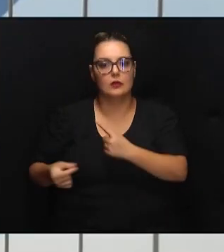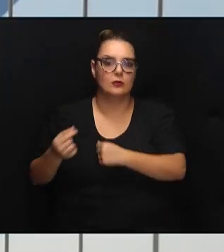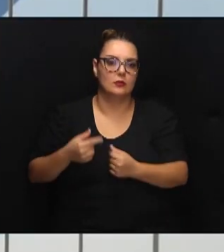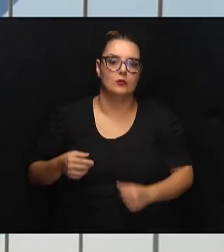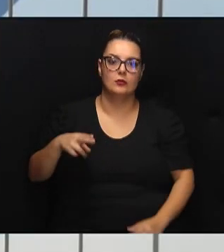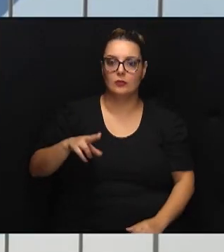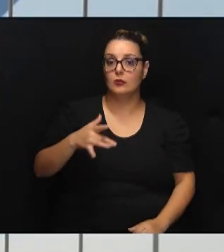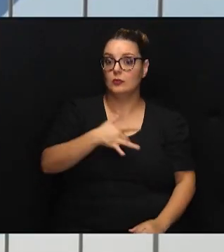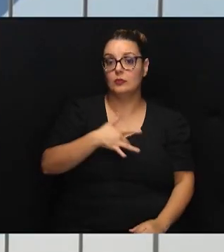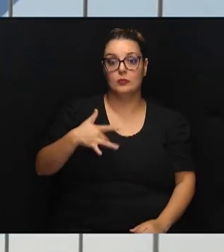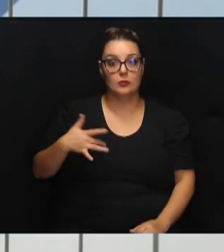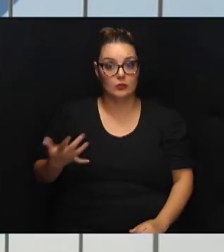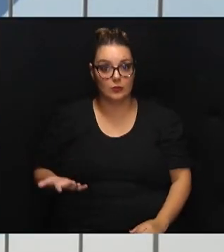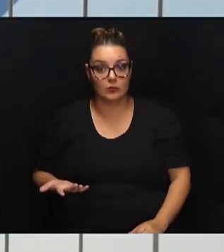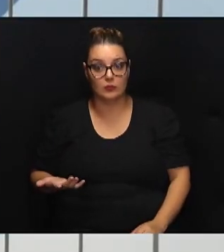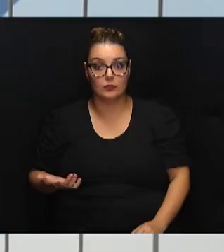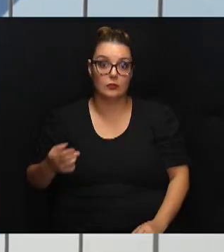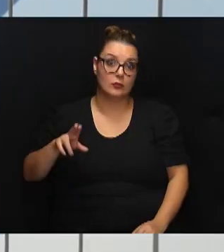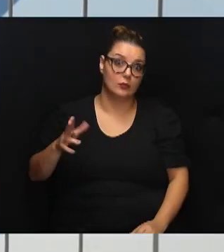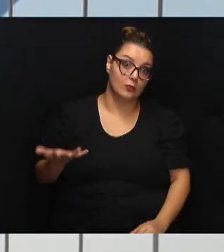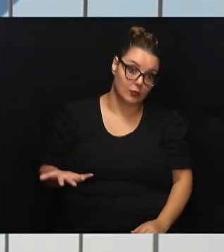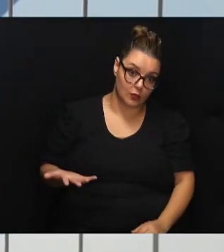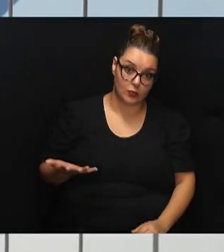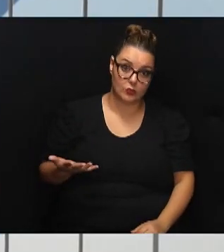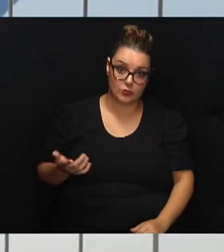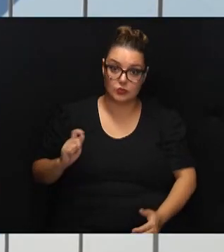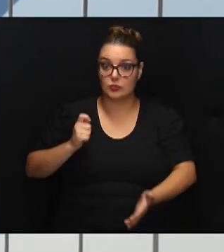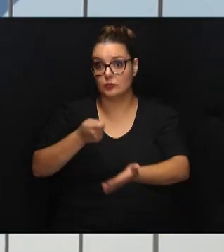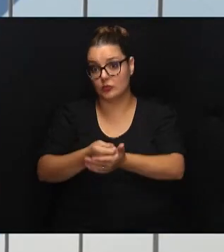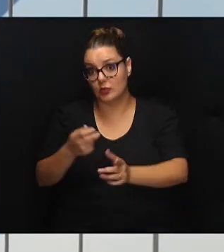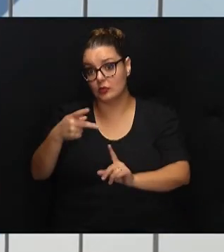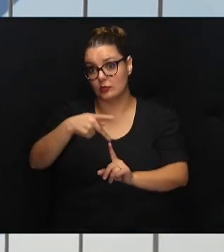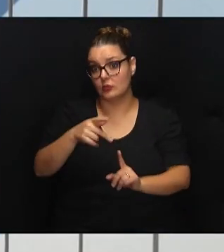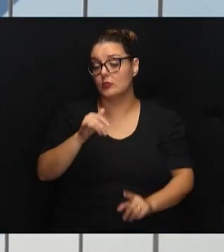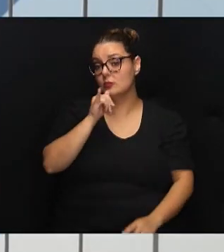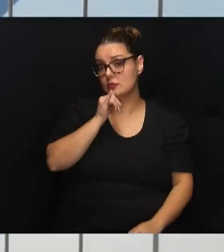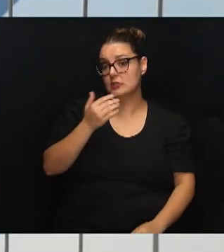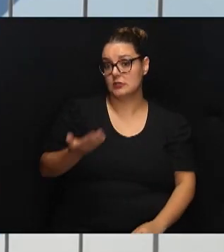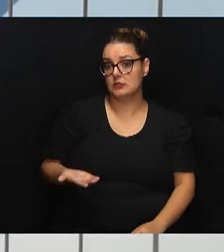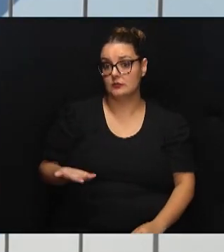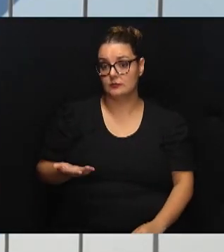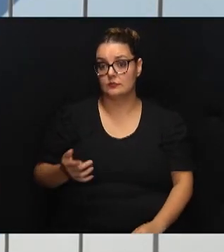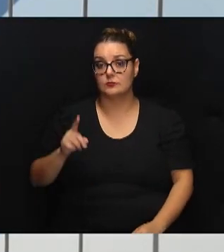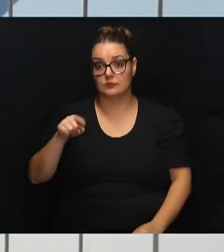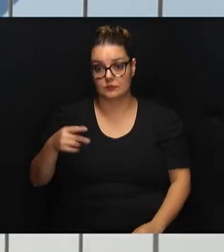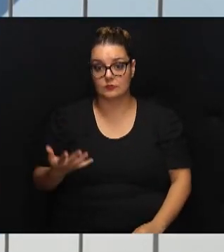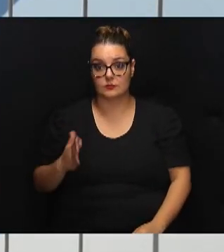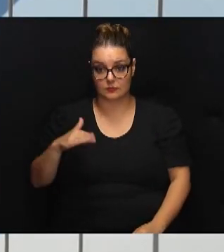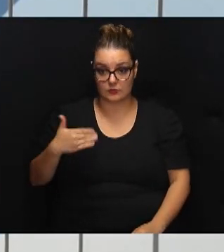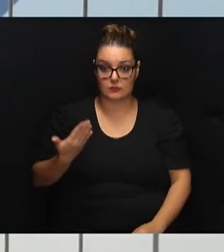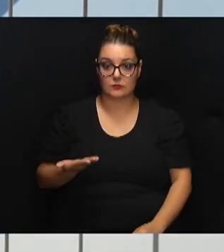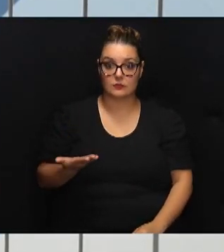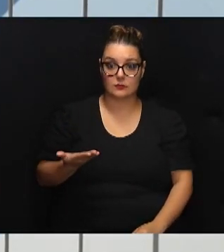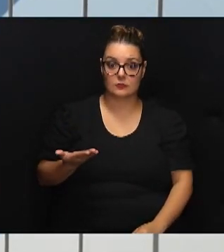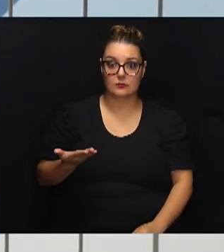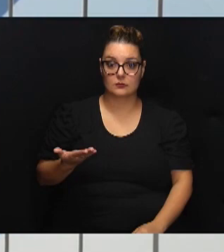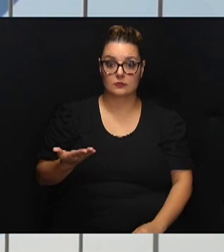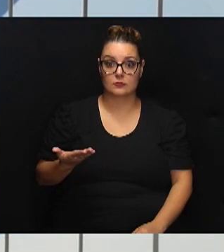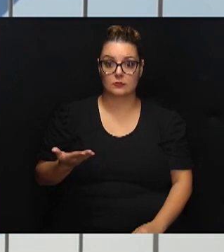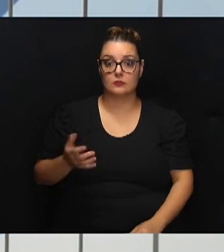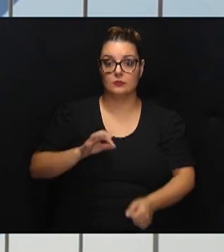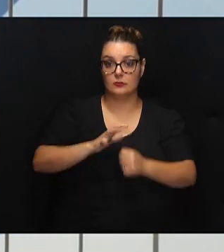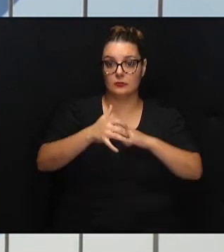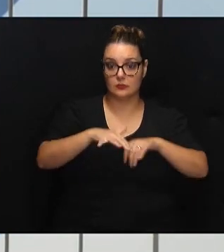na saúde, ou de contribuição previdenciária, por exemplo, né? E aí, quando a gente, na